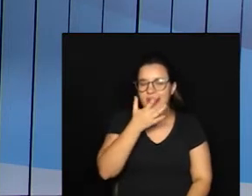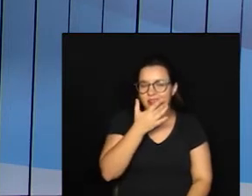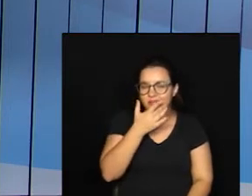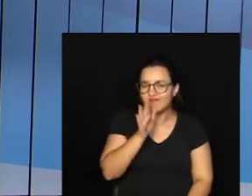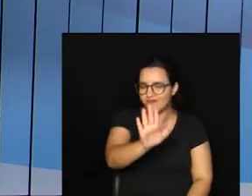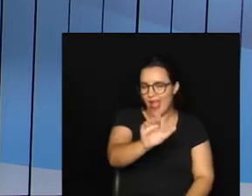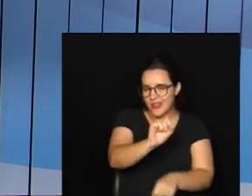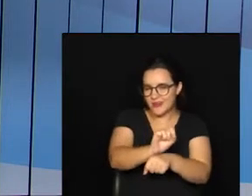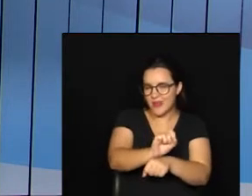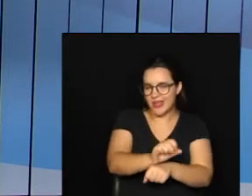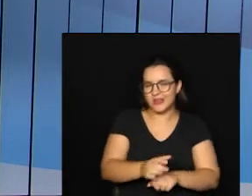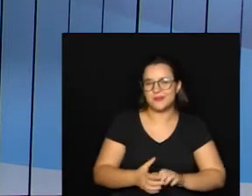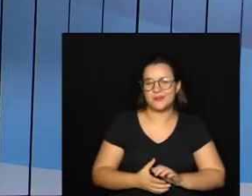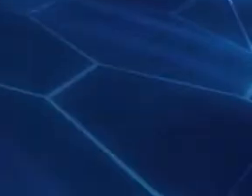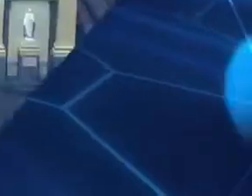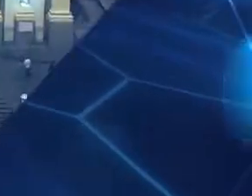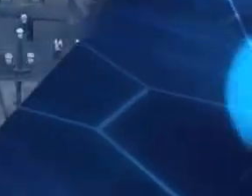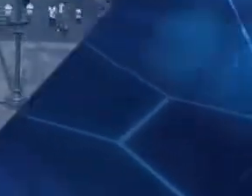daí.